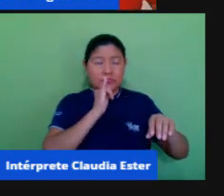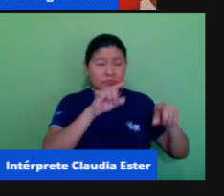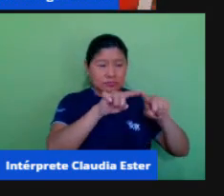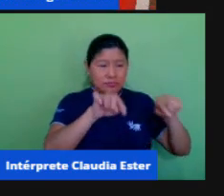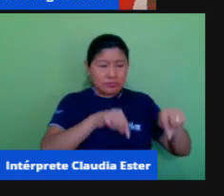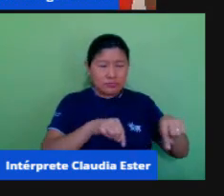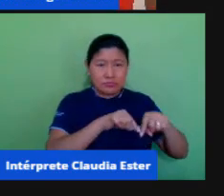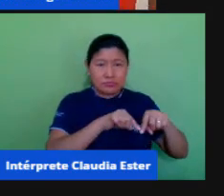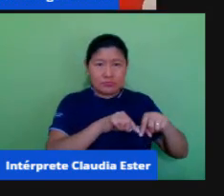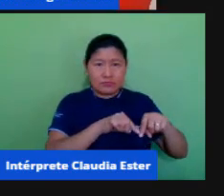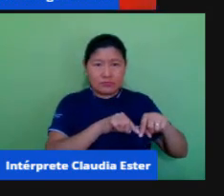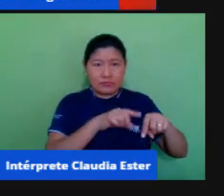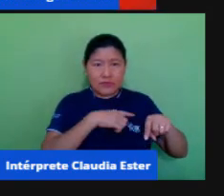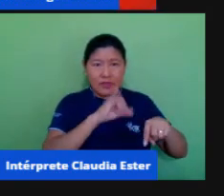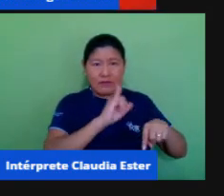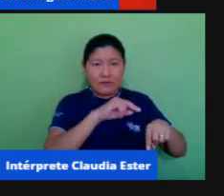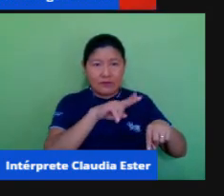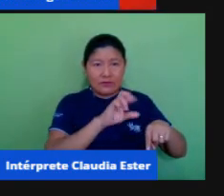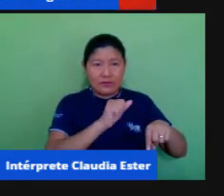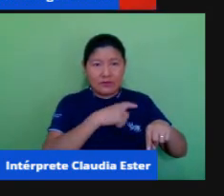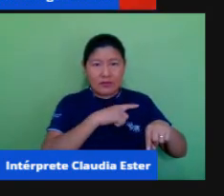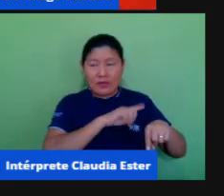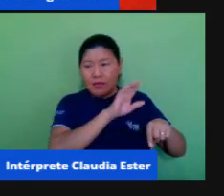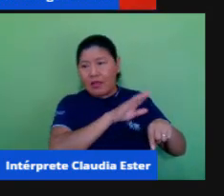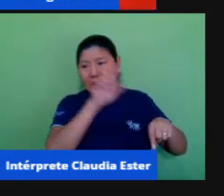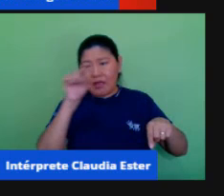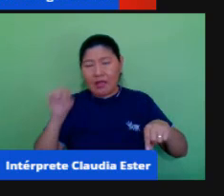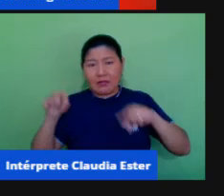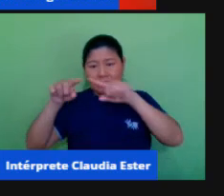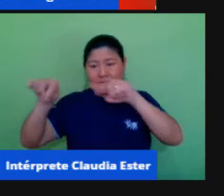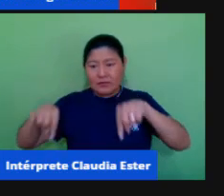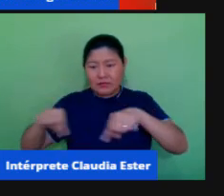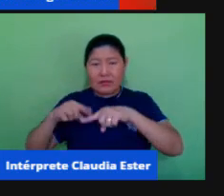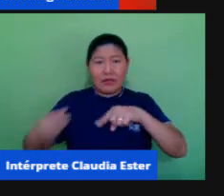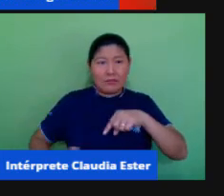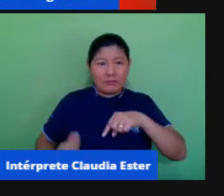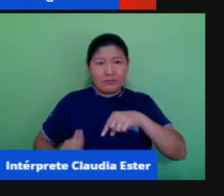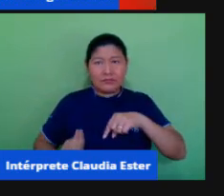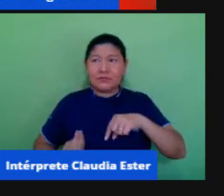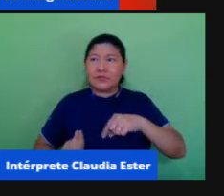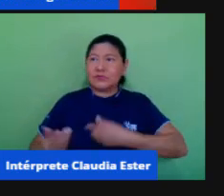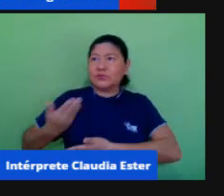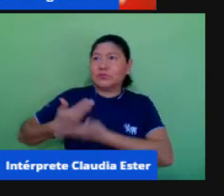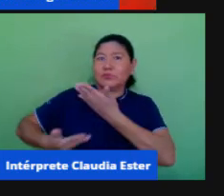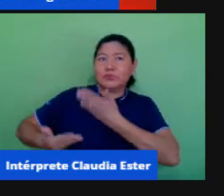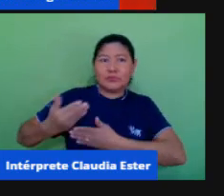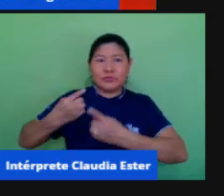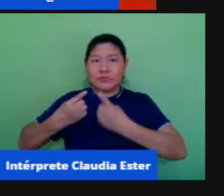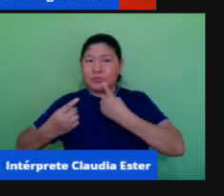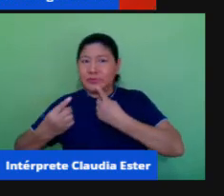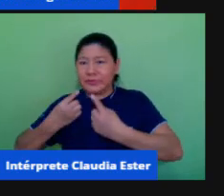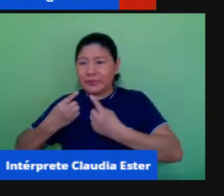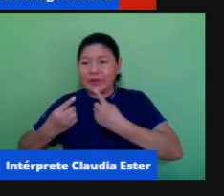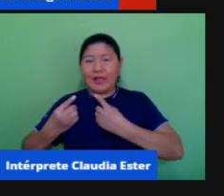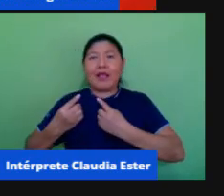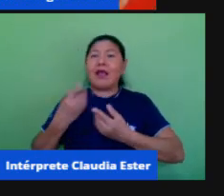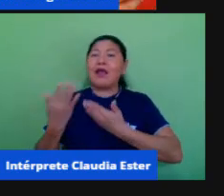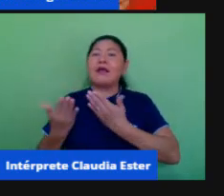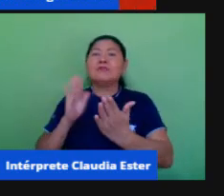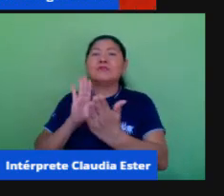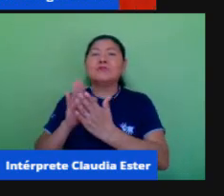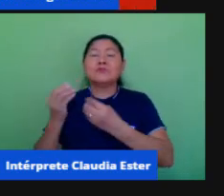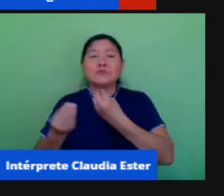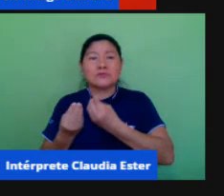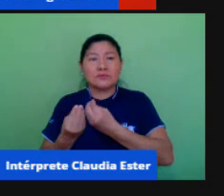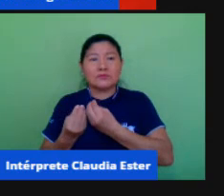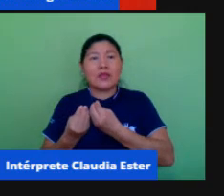teórico, e trabalhava a prática em sala de aula. Foi uma experiência muito boa, eu tive resultado muito bom, a pena